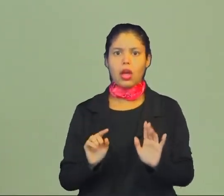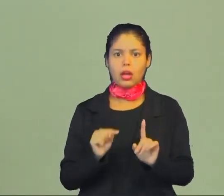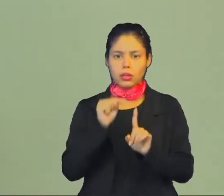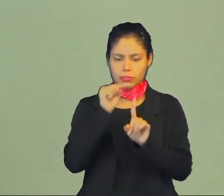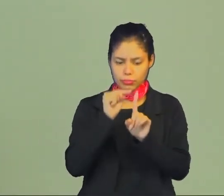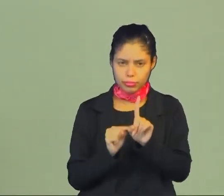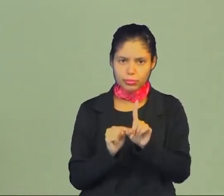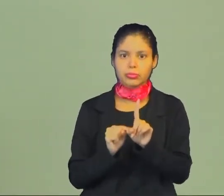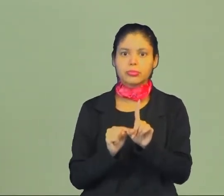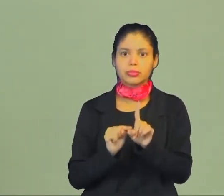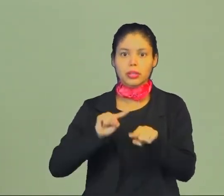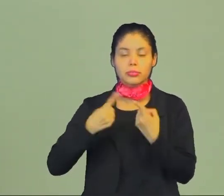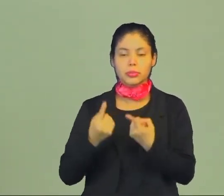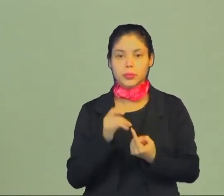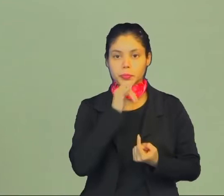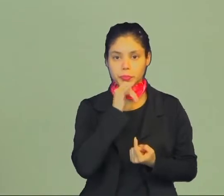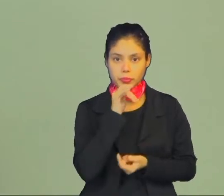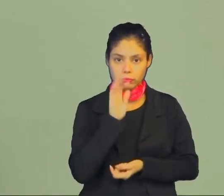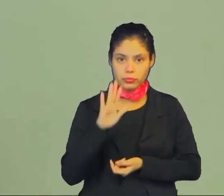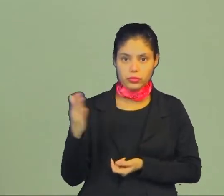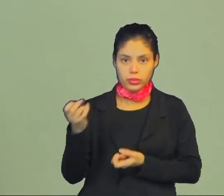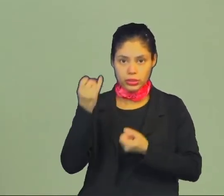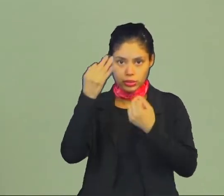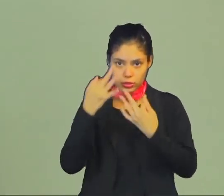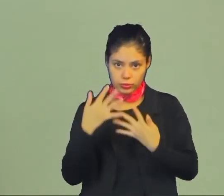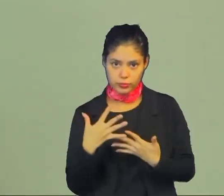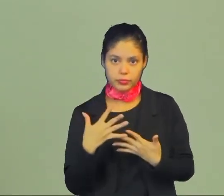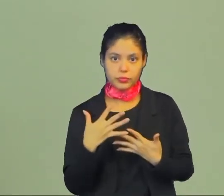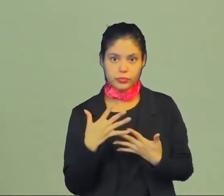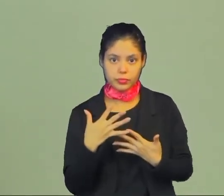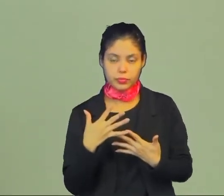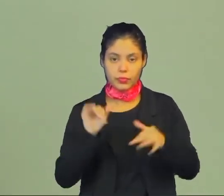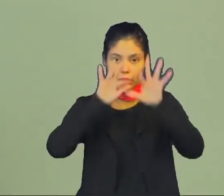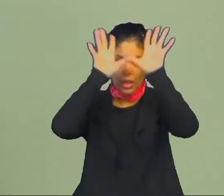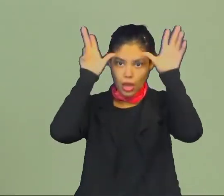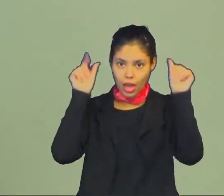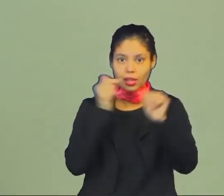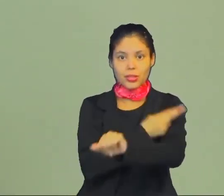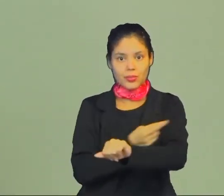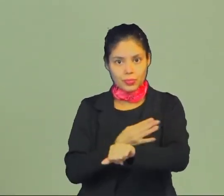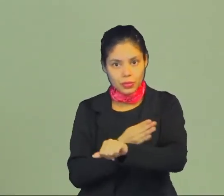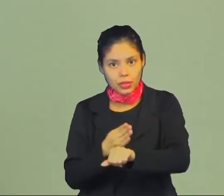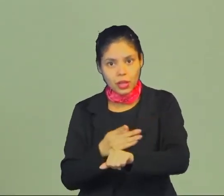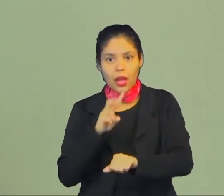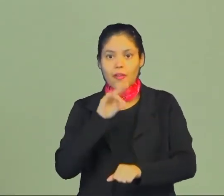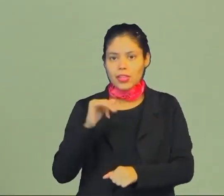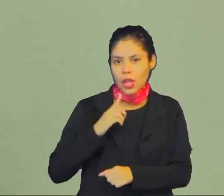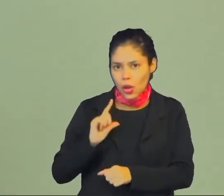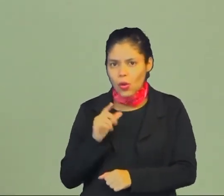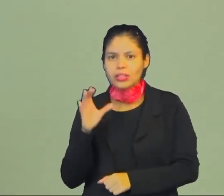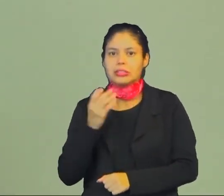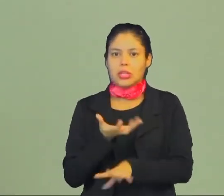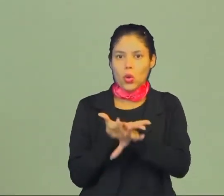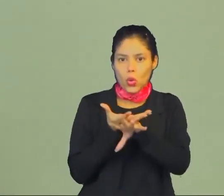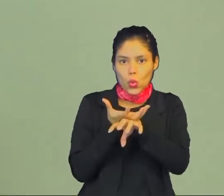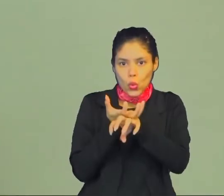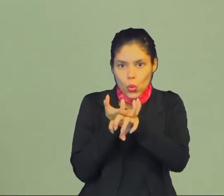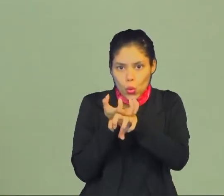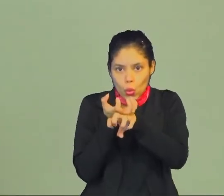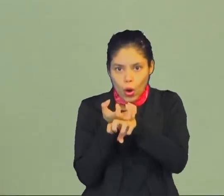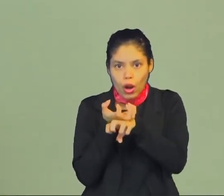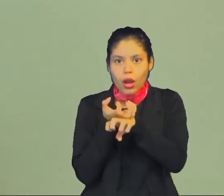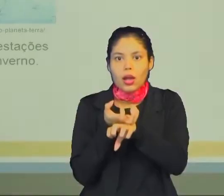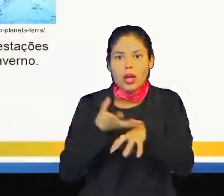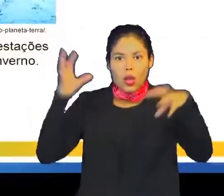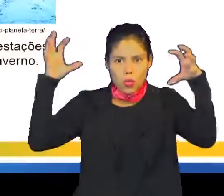temperaturas muito baixas mas por exemplo quando eu fui tratar por exemplo de Acre Rio Branco nós vamos ter um é um pouco mais seca pode ter